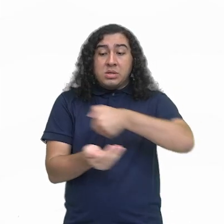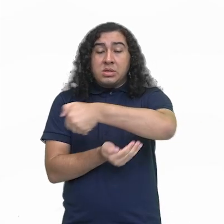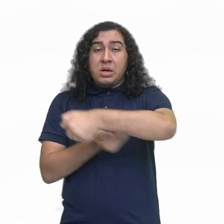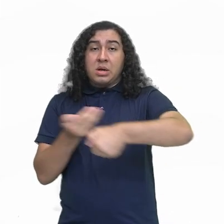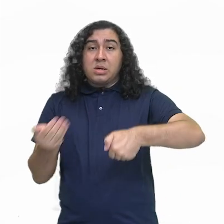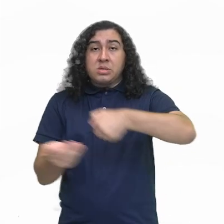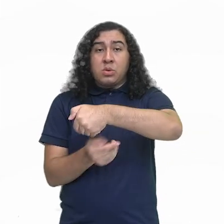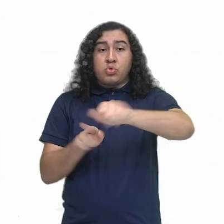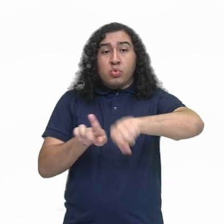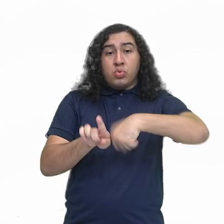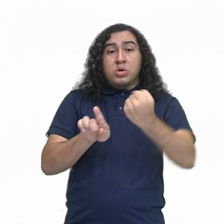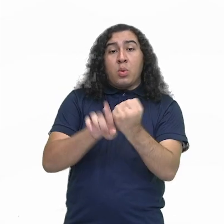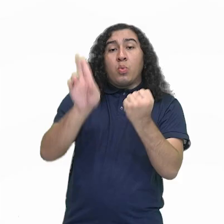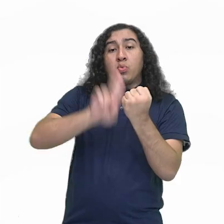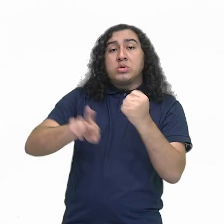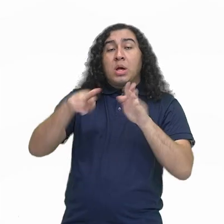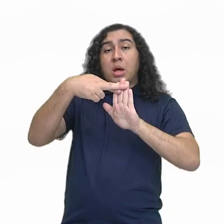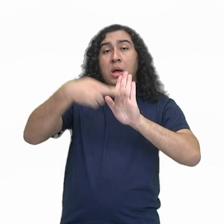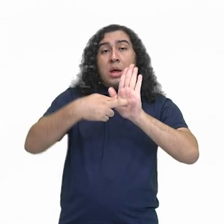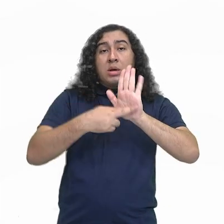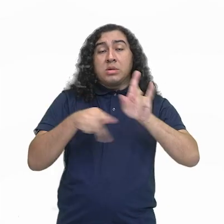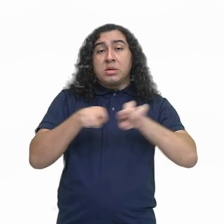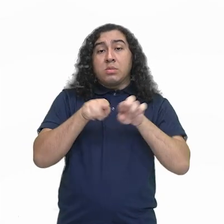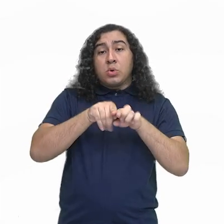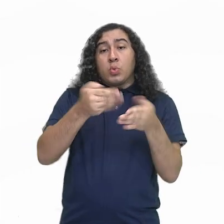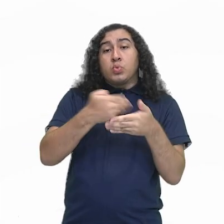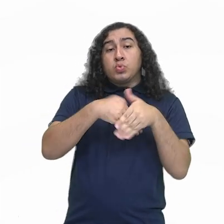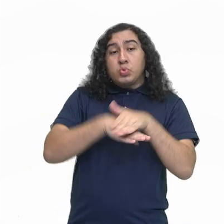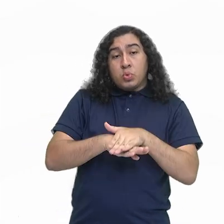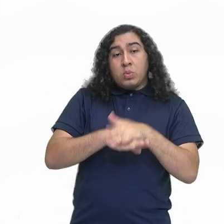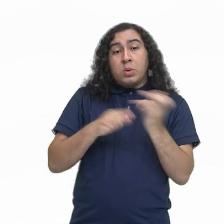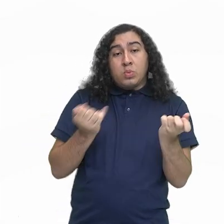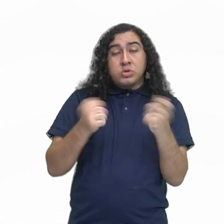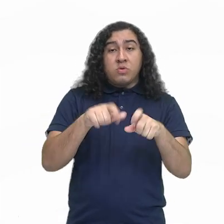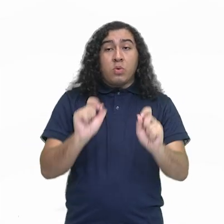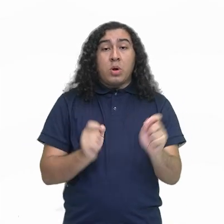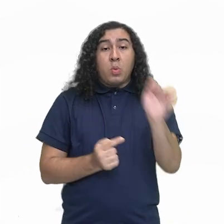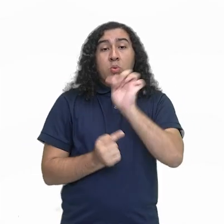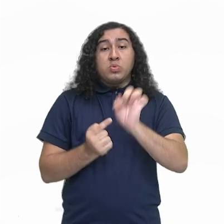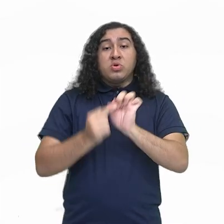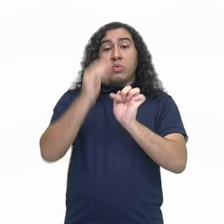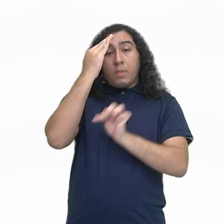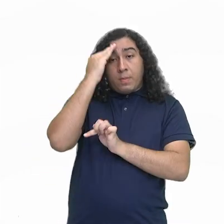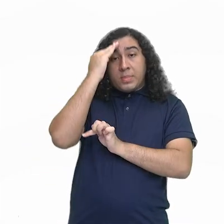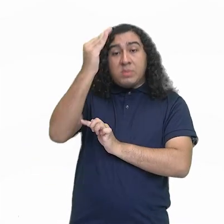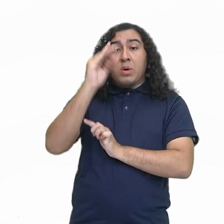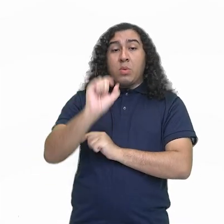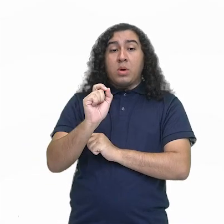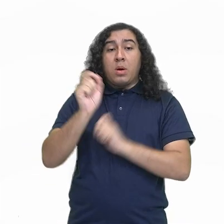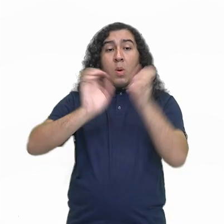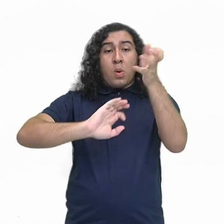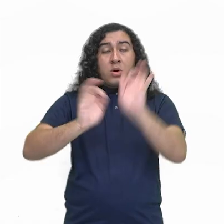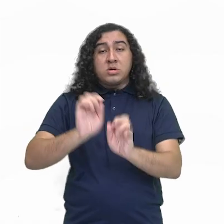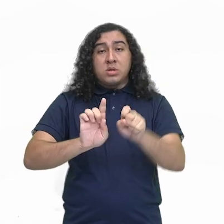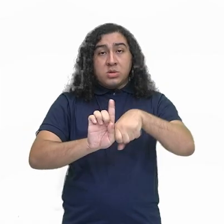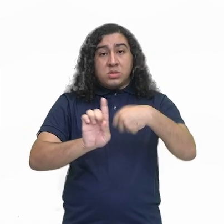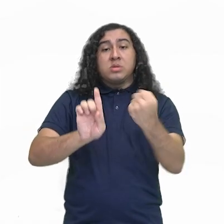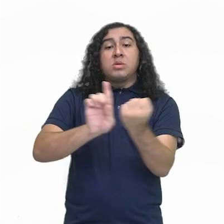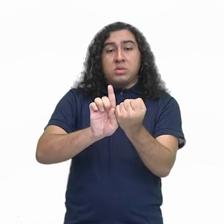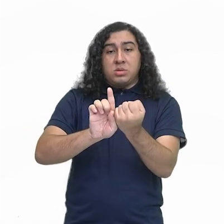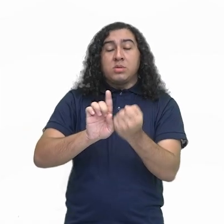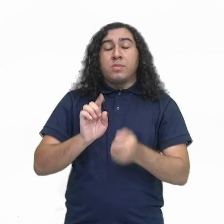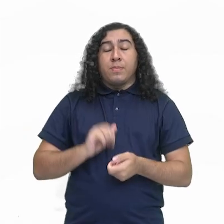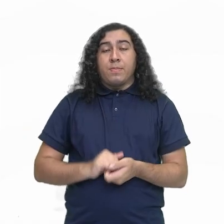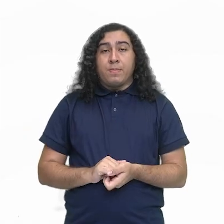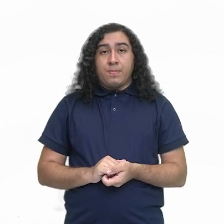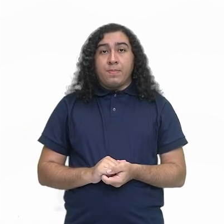social através de regras e hábitos, sendo que o objetivo desses procedimentos é